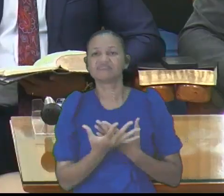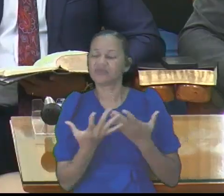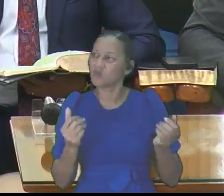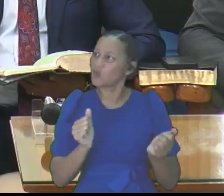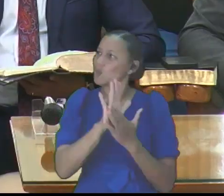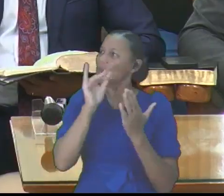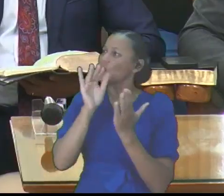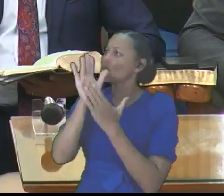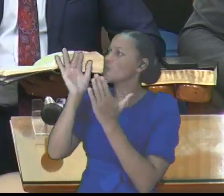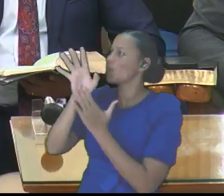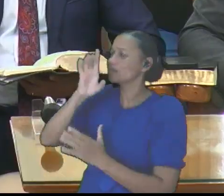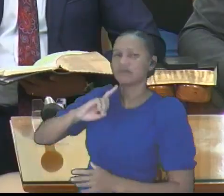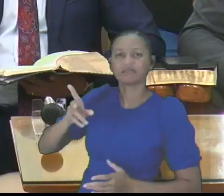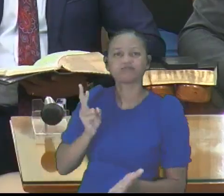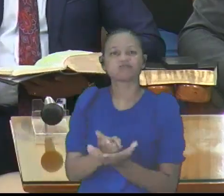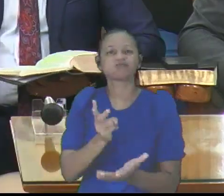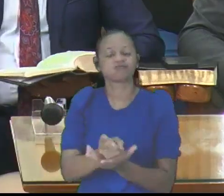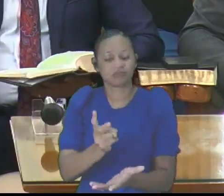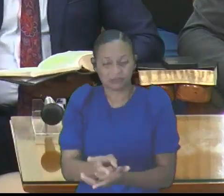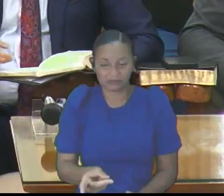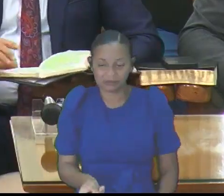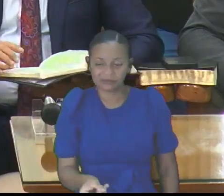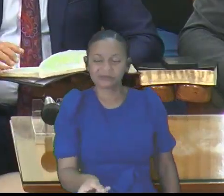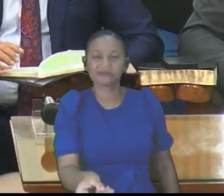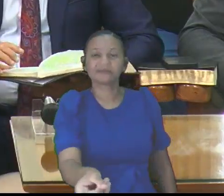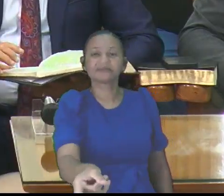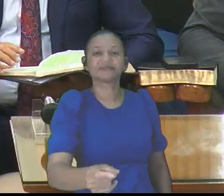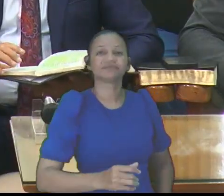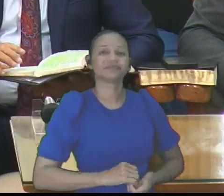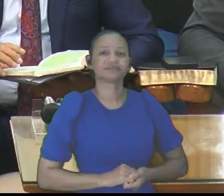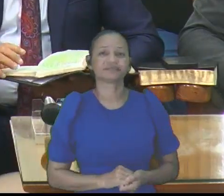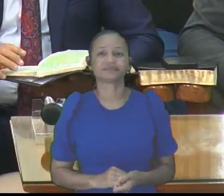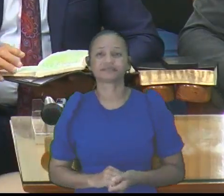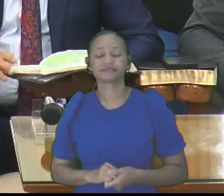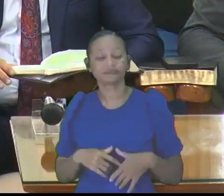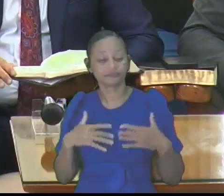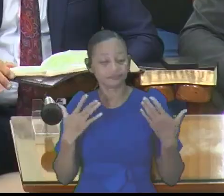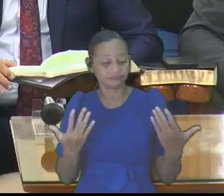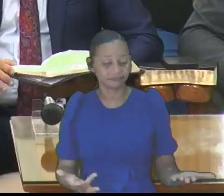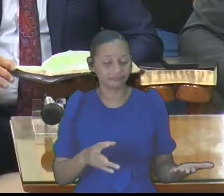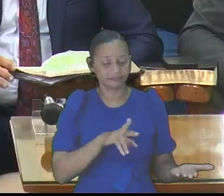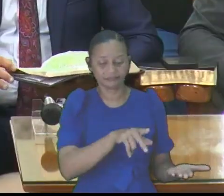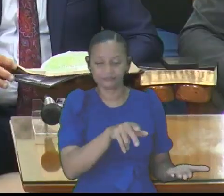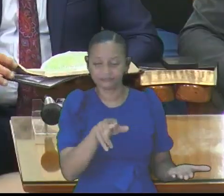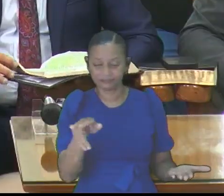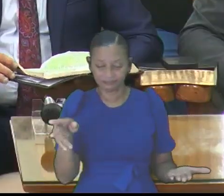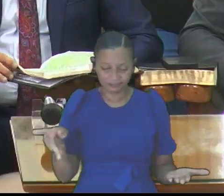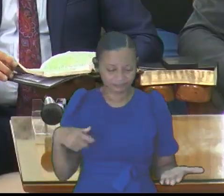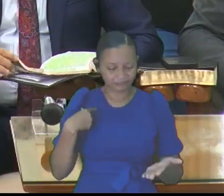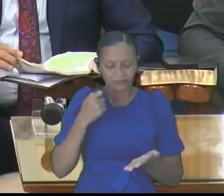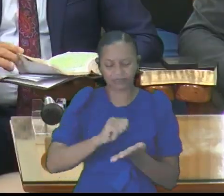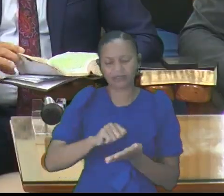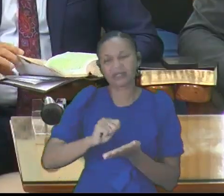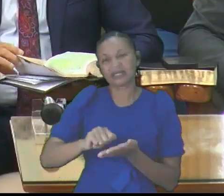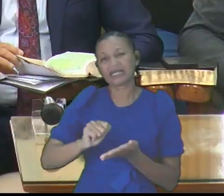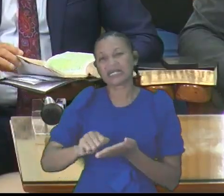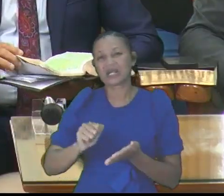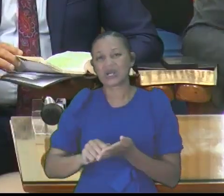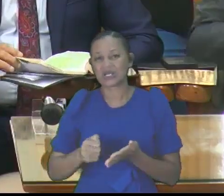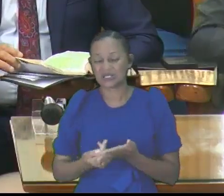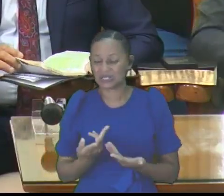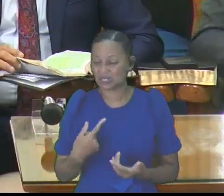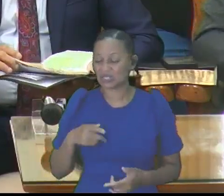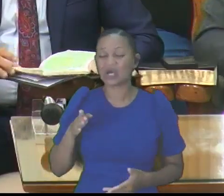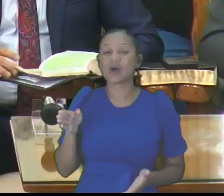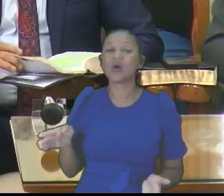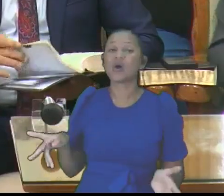Louvado seja Deus para sempre e eternamente. Então, irmãos, eu escrevi aqui, os